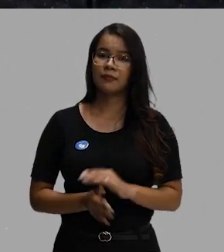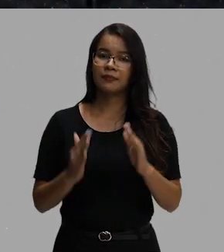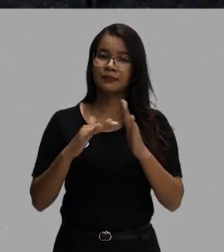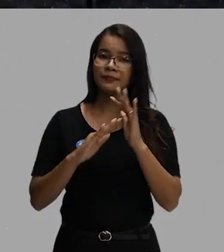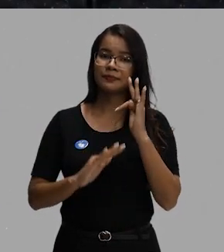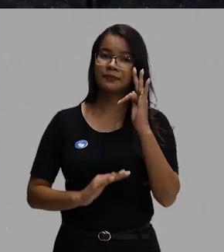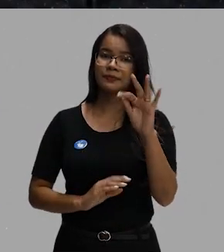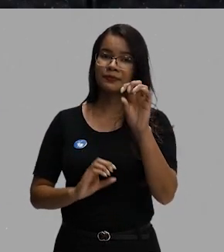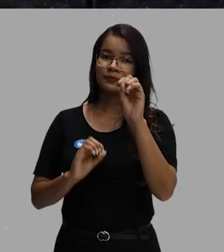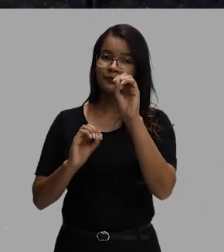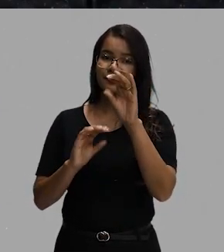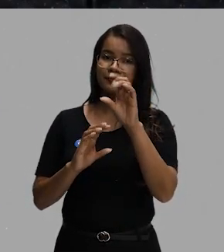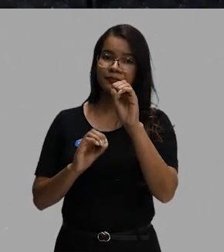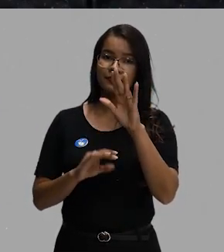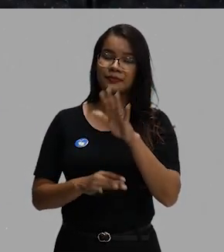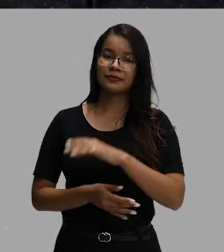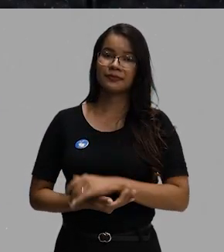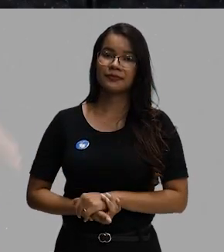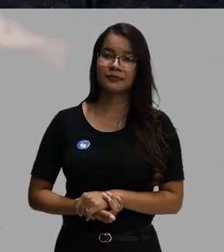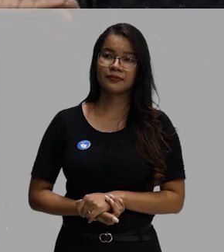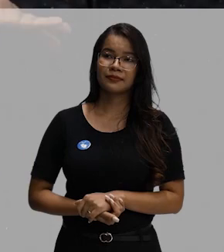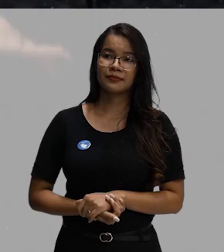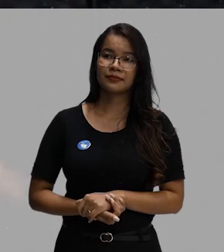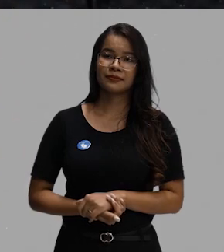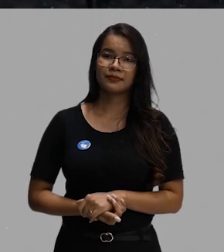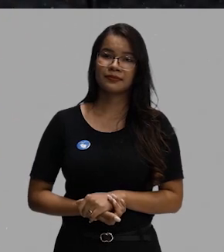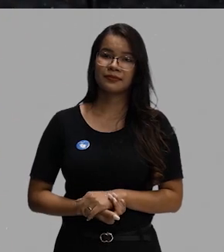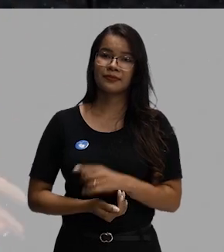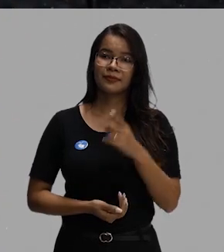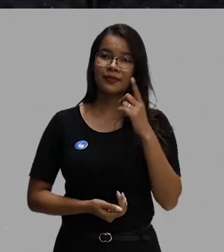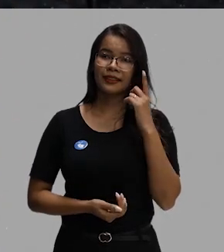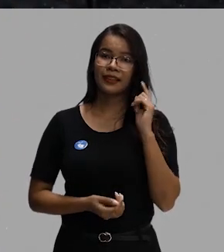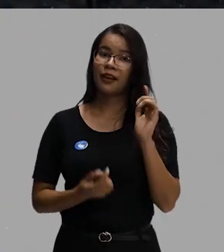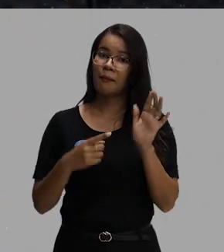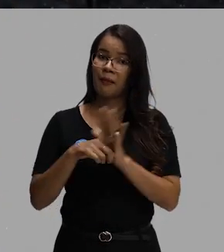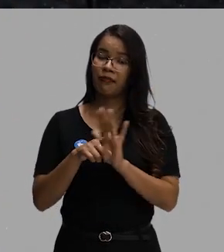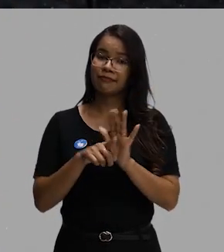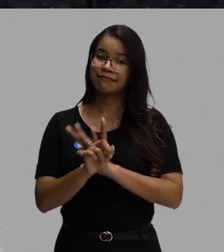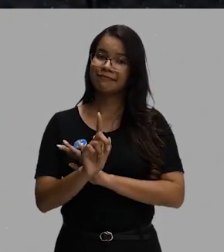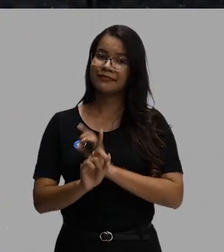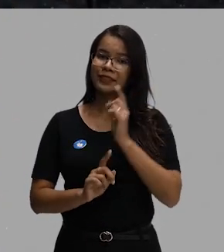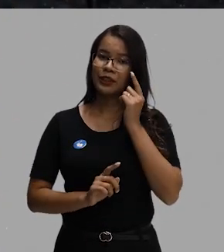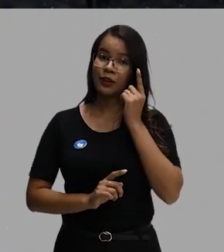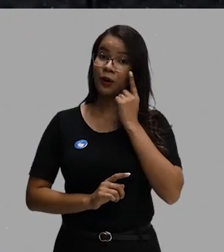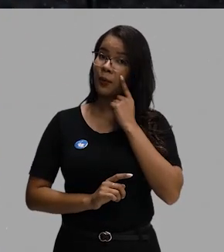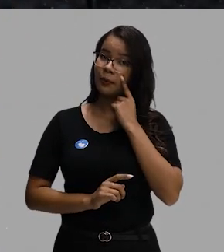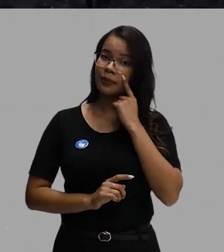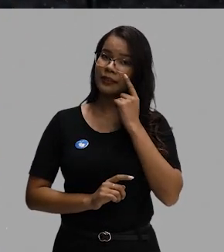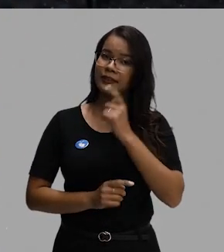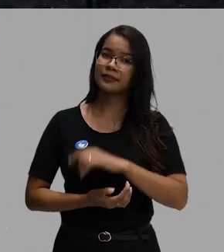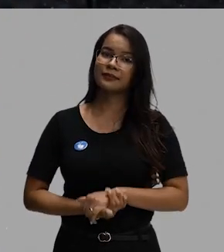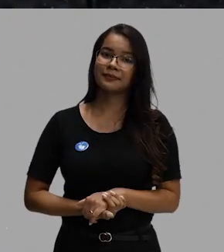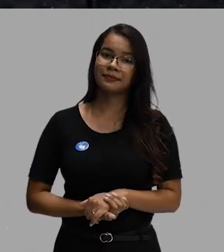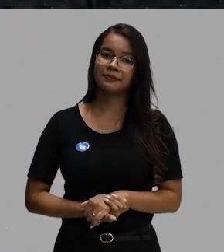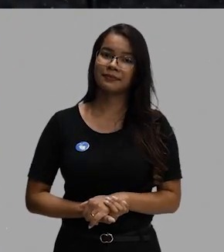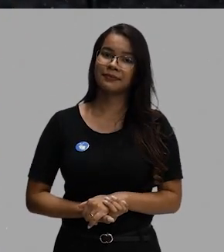até a nossa próxima aula e eu vou sempre pergunto sempre, compliquei?